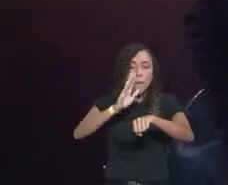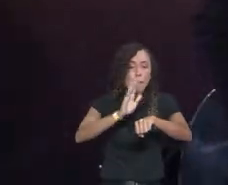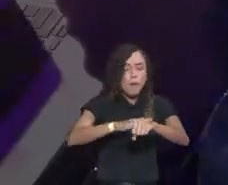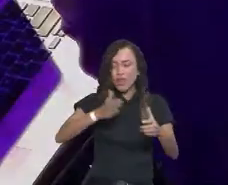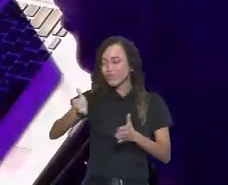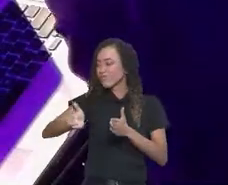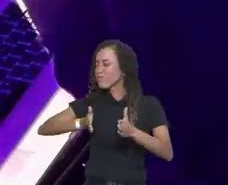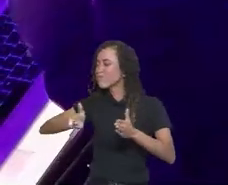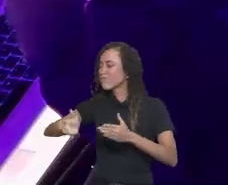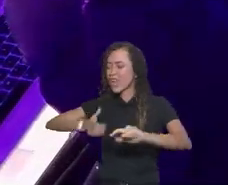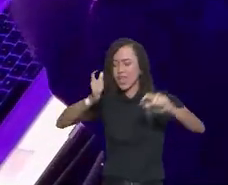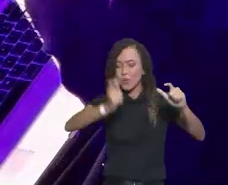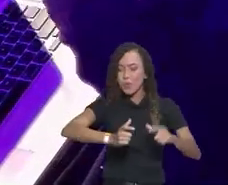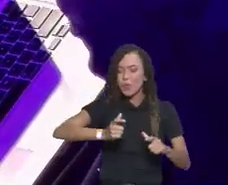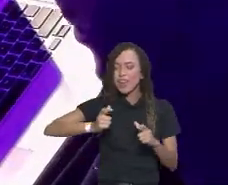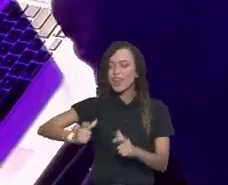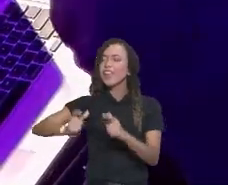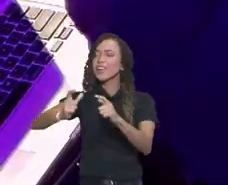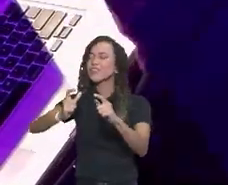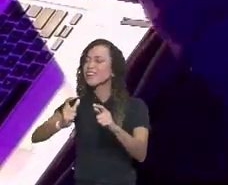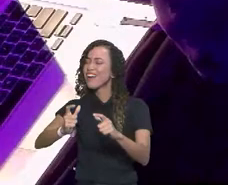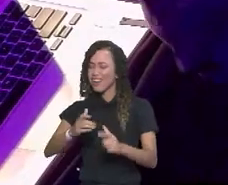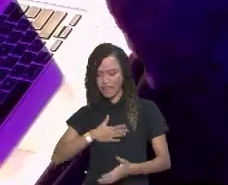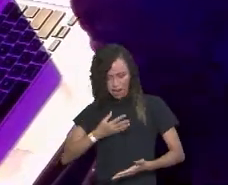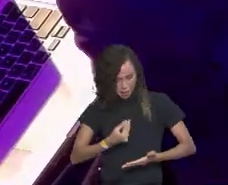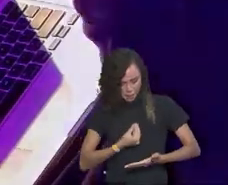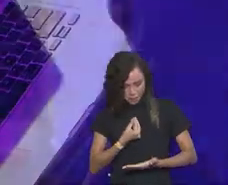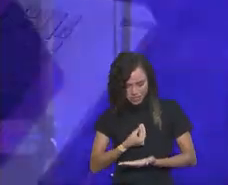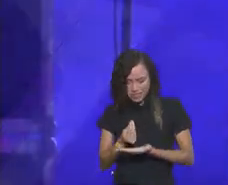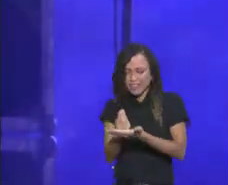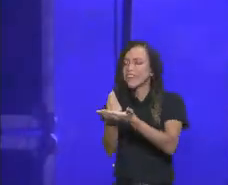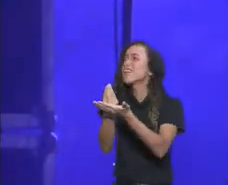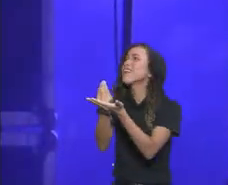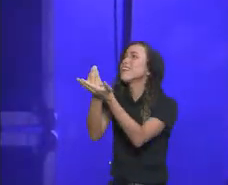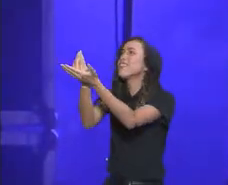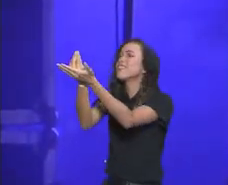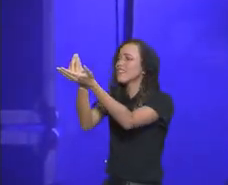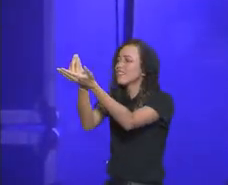em qualquer hora em qualquer lugar